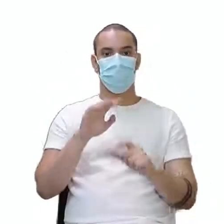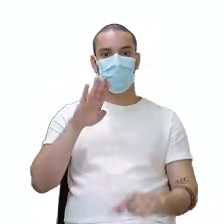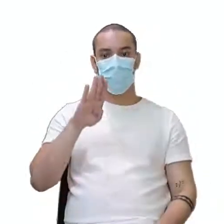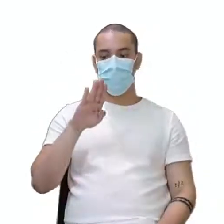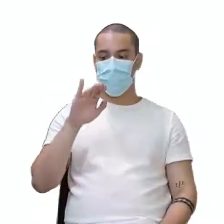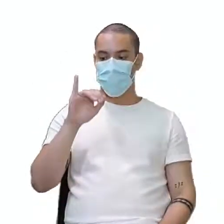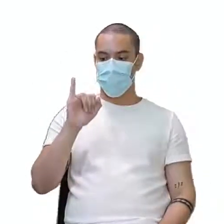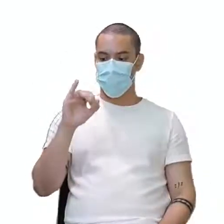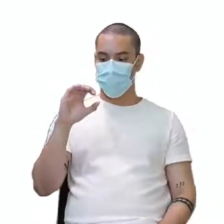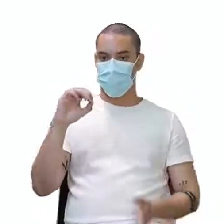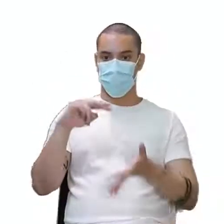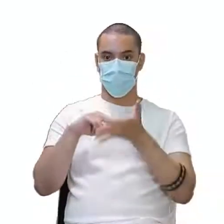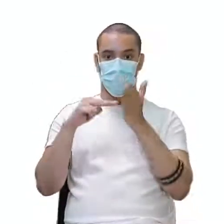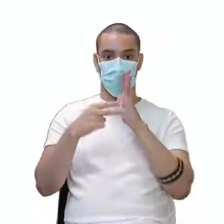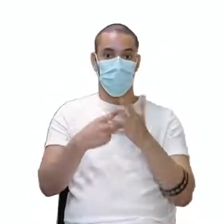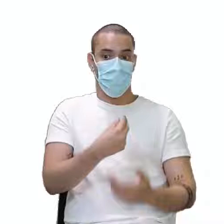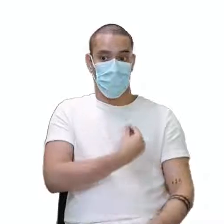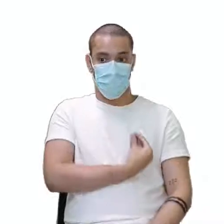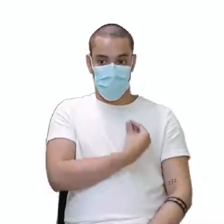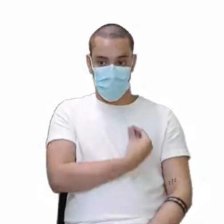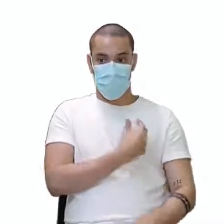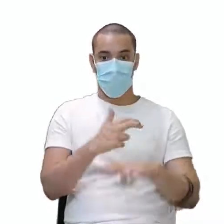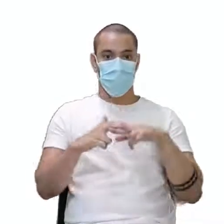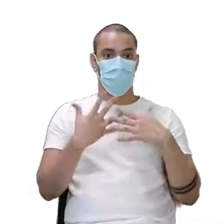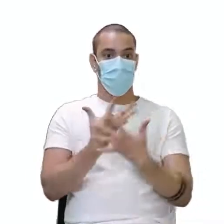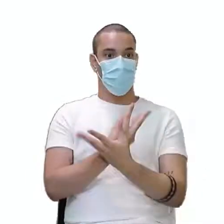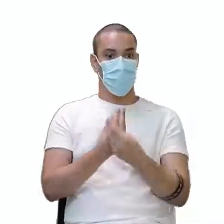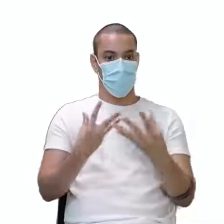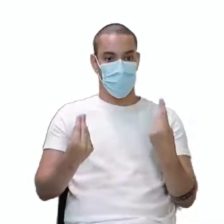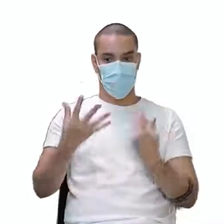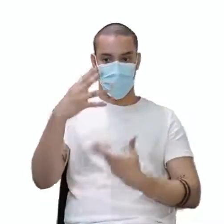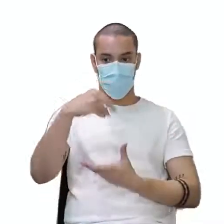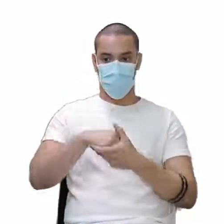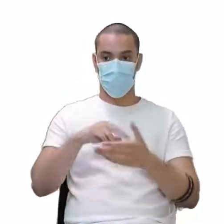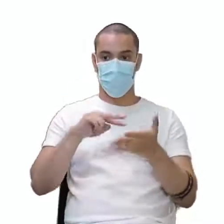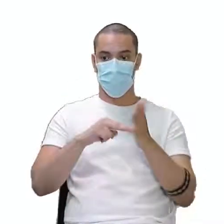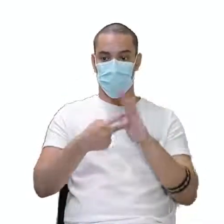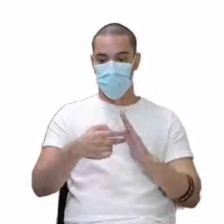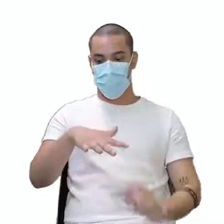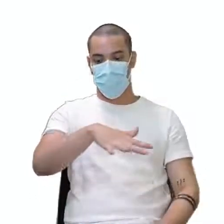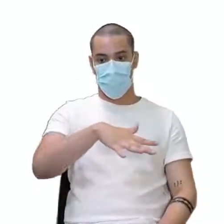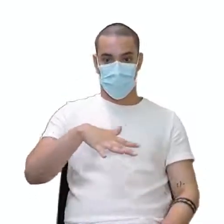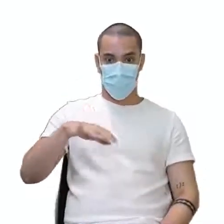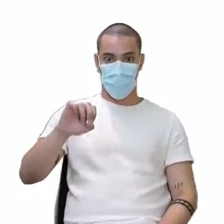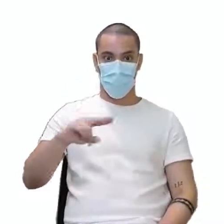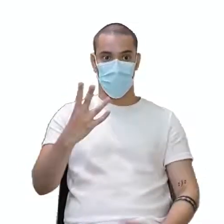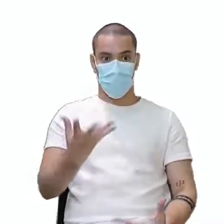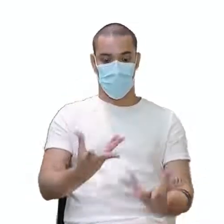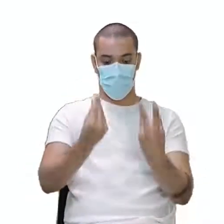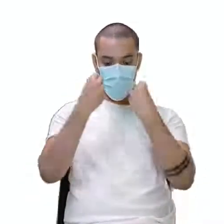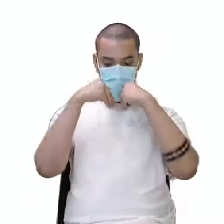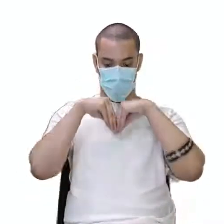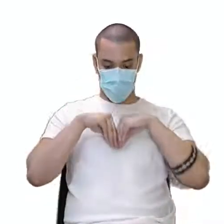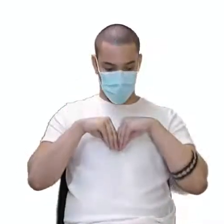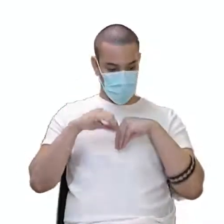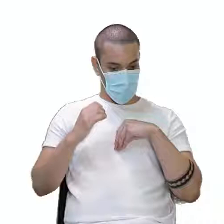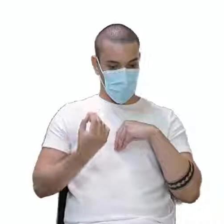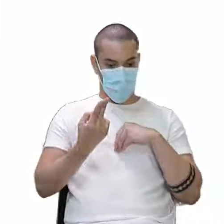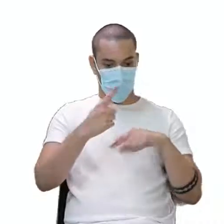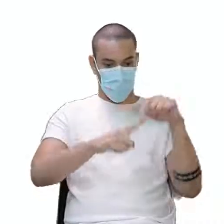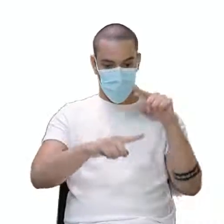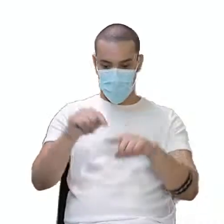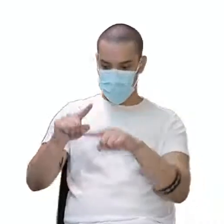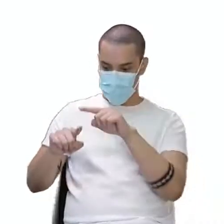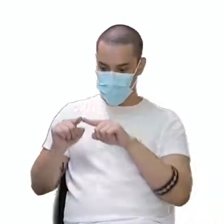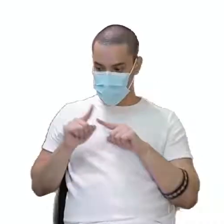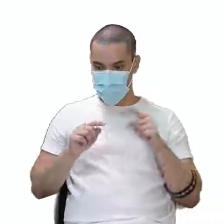bio está relacionado à vida. Então, muitos desses componentes vão estar no ambiente ou no organismo orgânico, no corpo